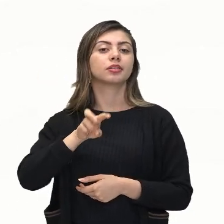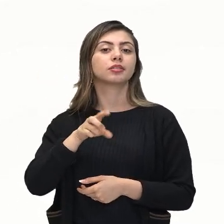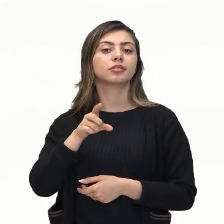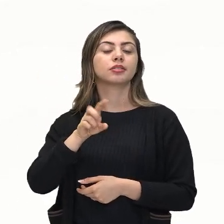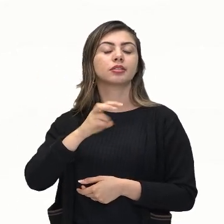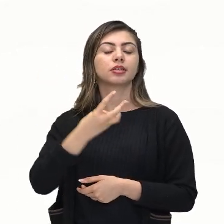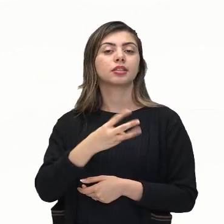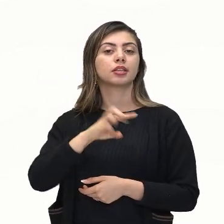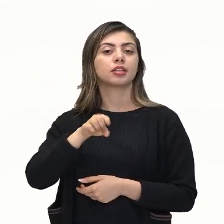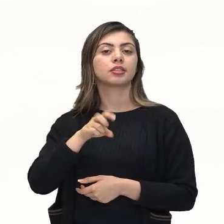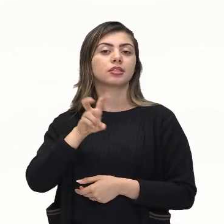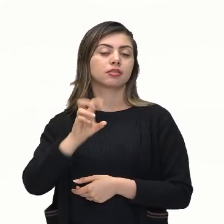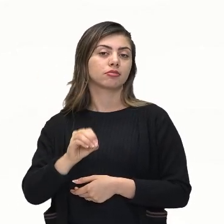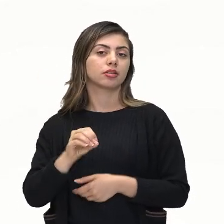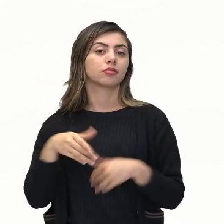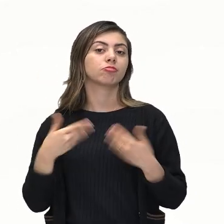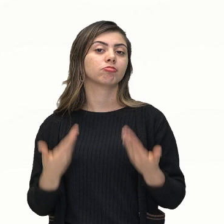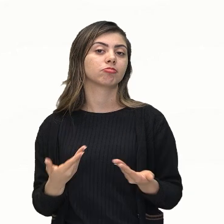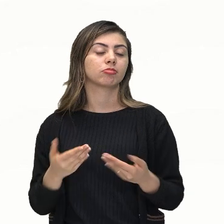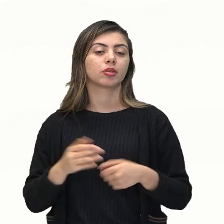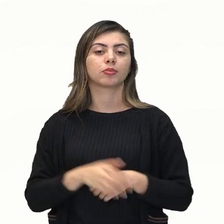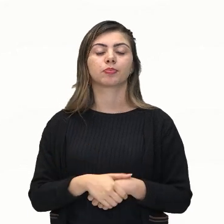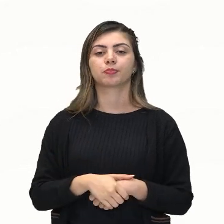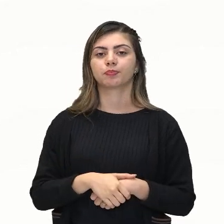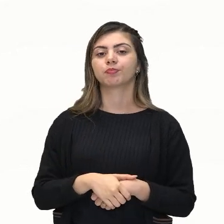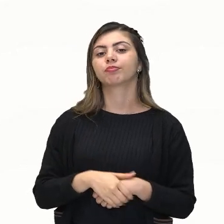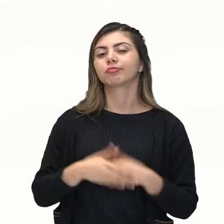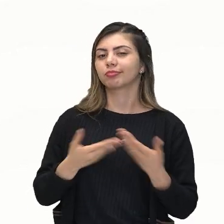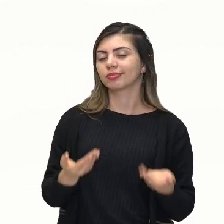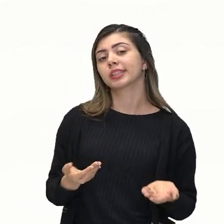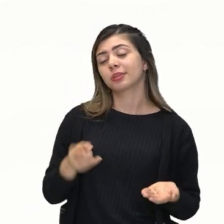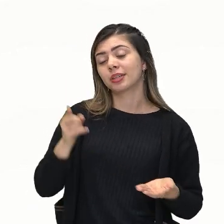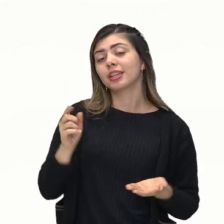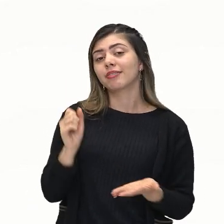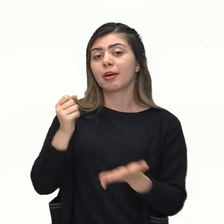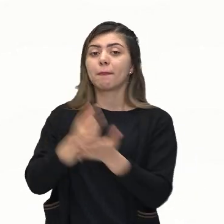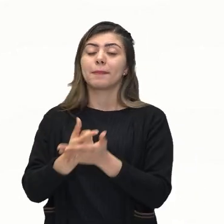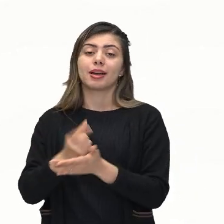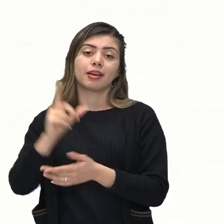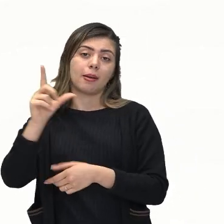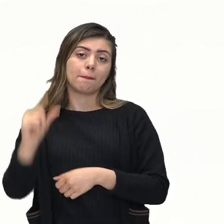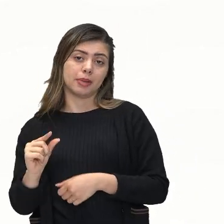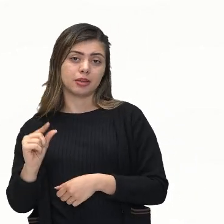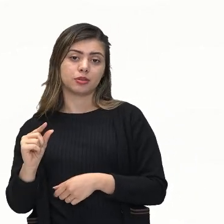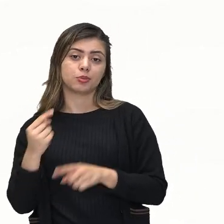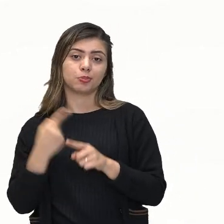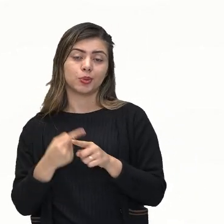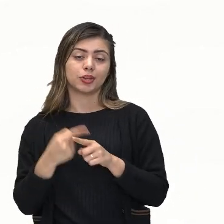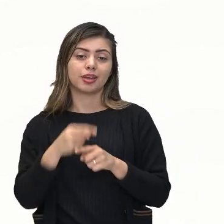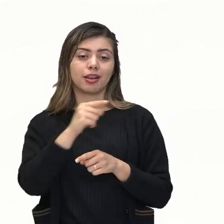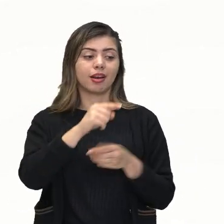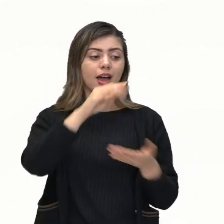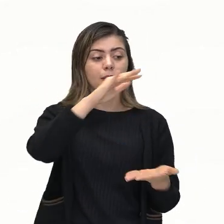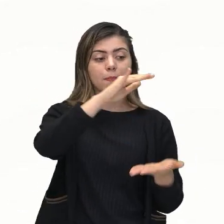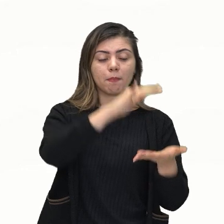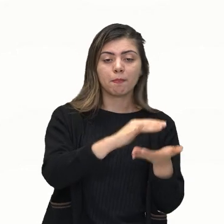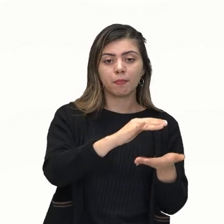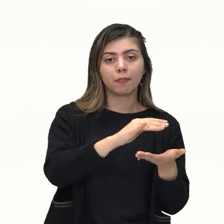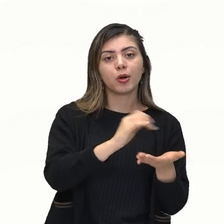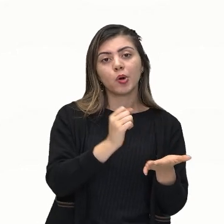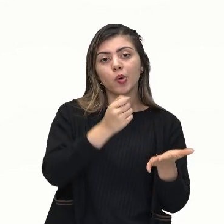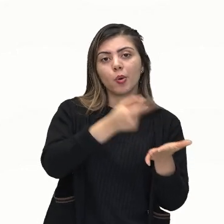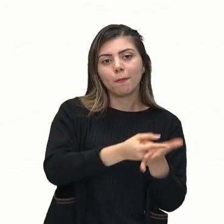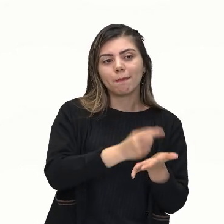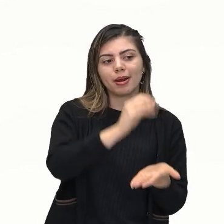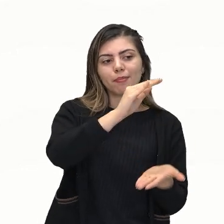pago por 2,5 kg? Logicamente, eu vou pagar menos, certo? Se eu estou comprando menos